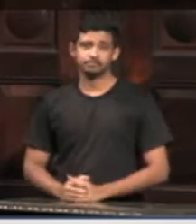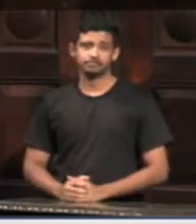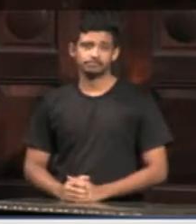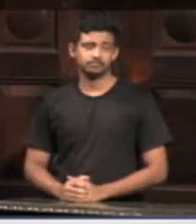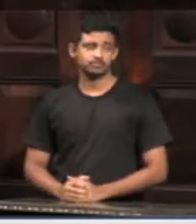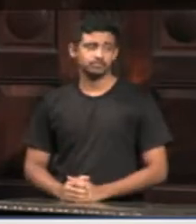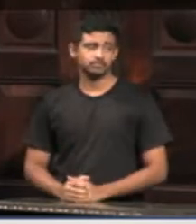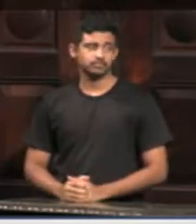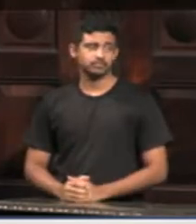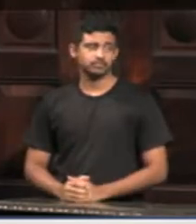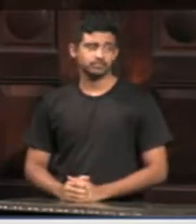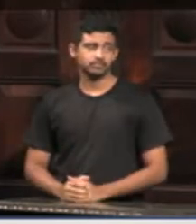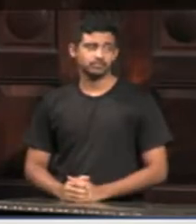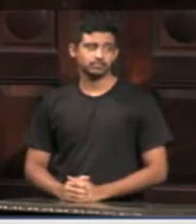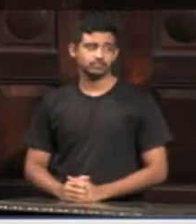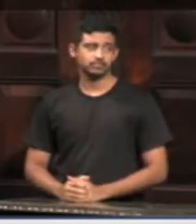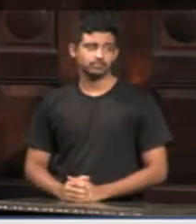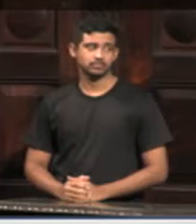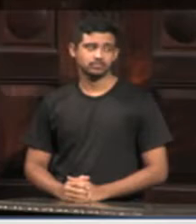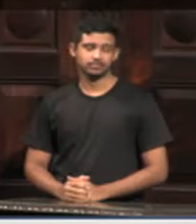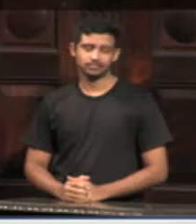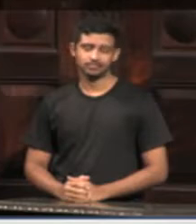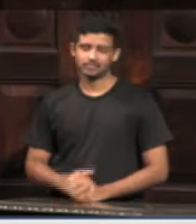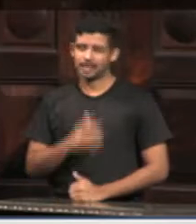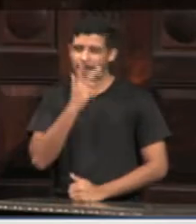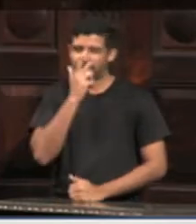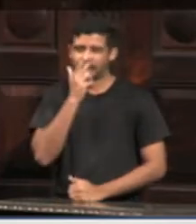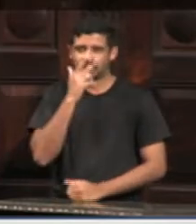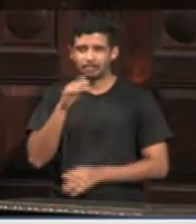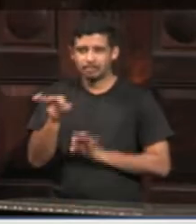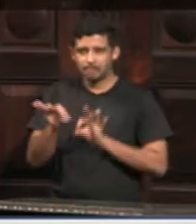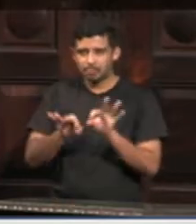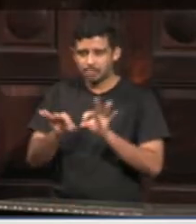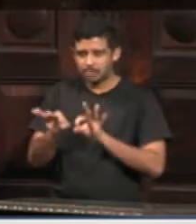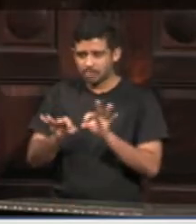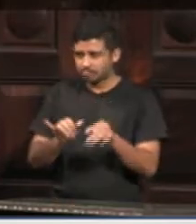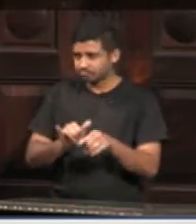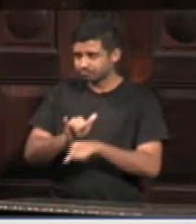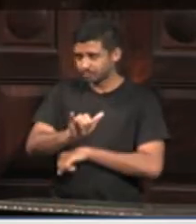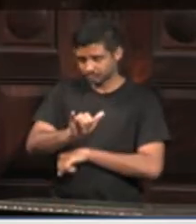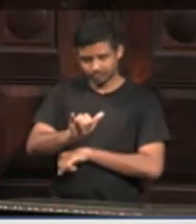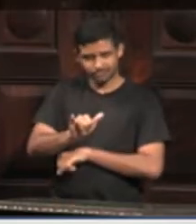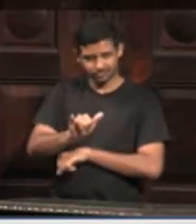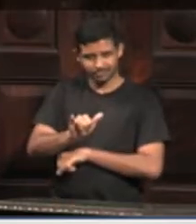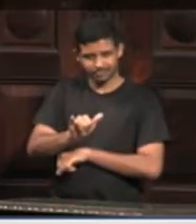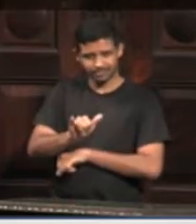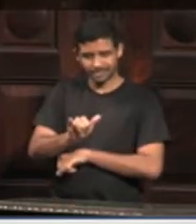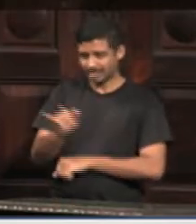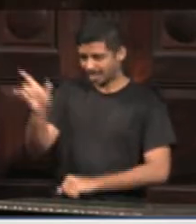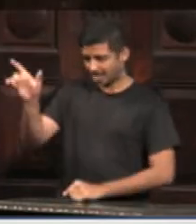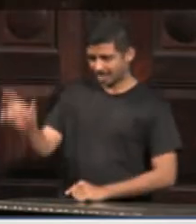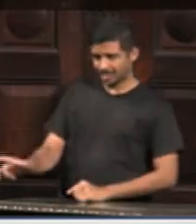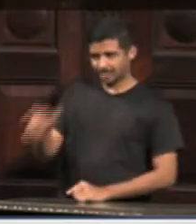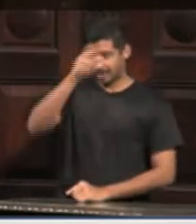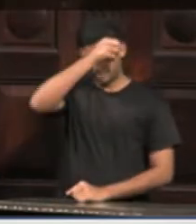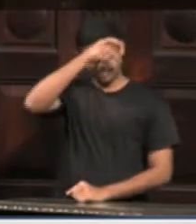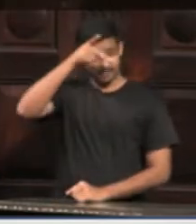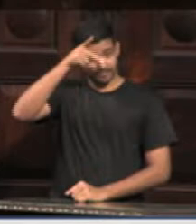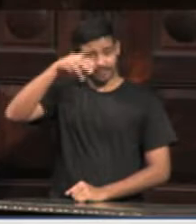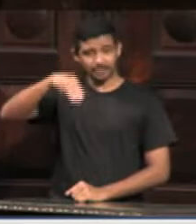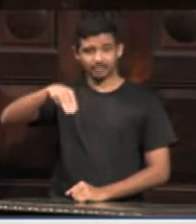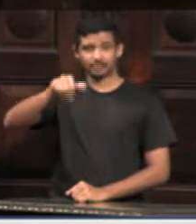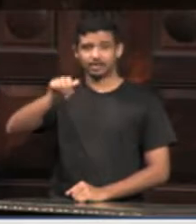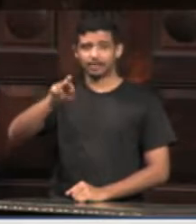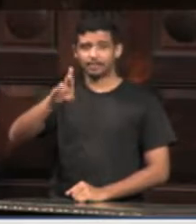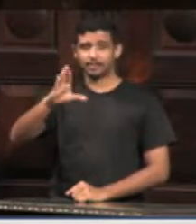vestindo, né, ou colocando a carapuça, o prefeito do município do Rio de Janeiro, Marcelo